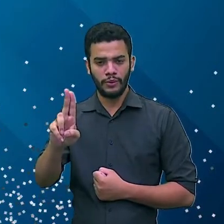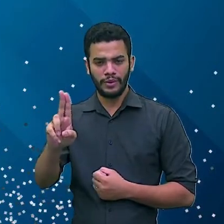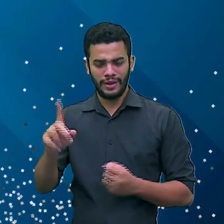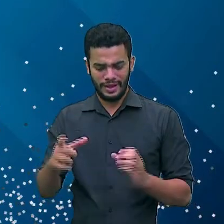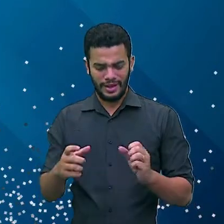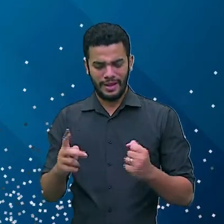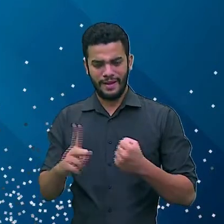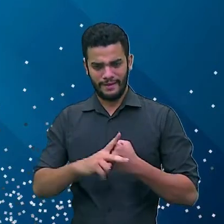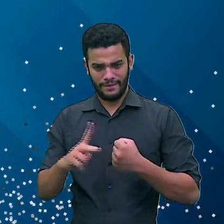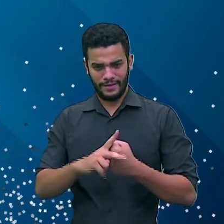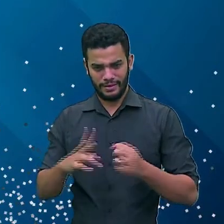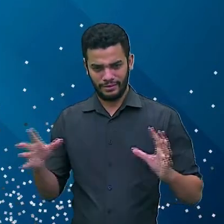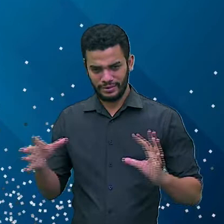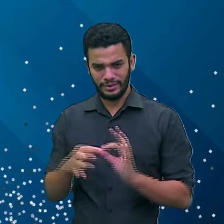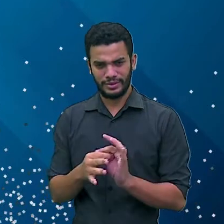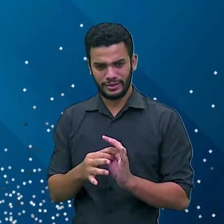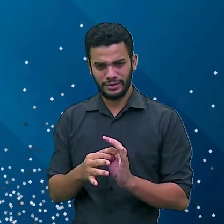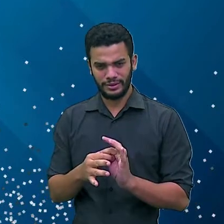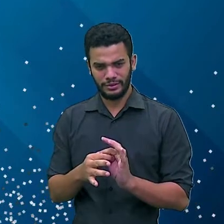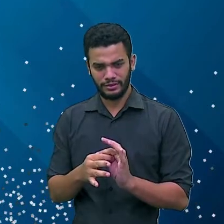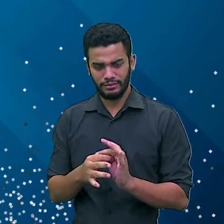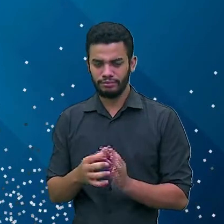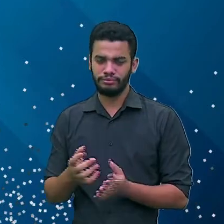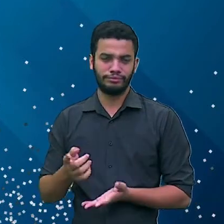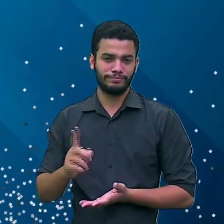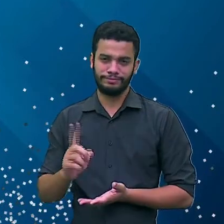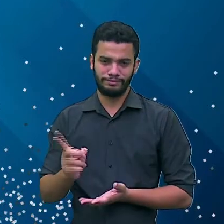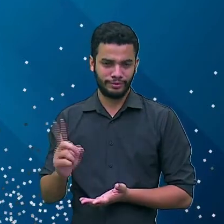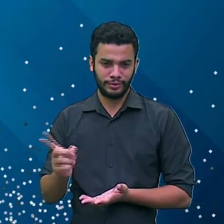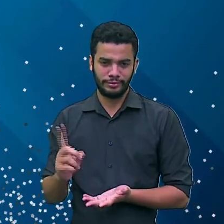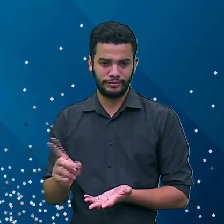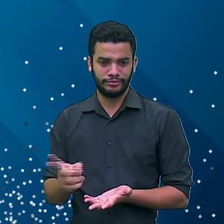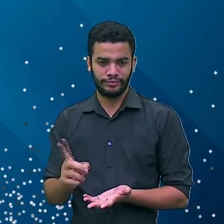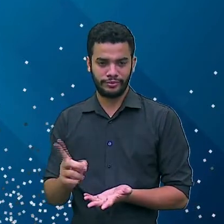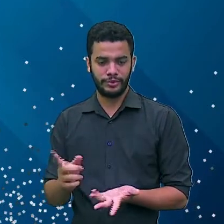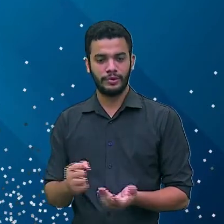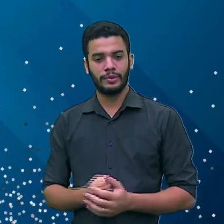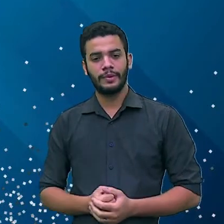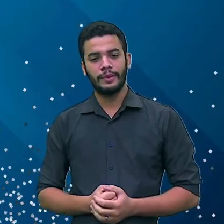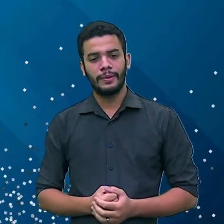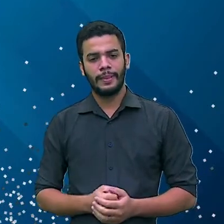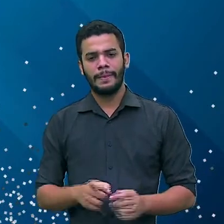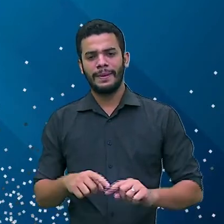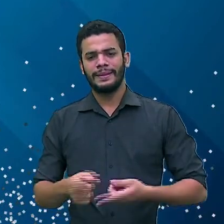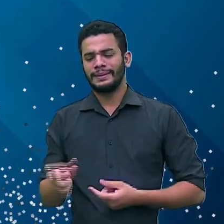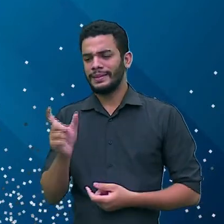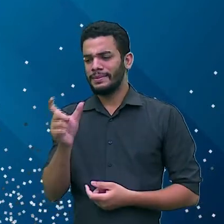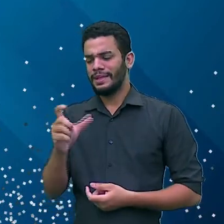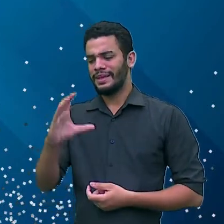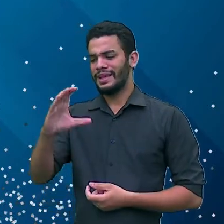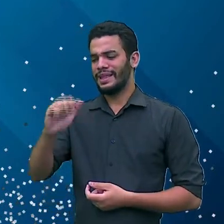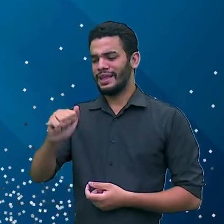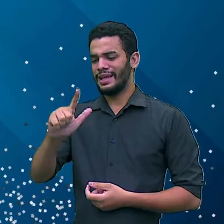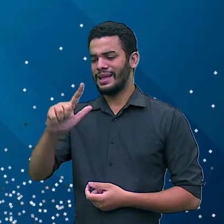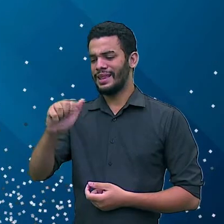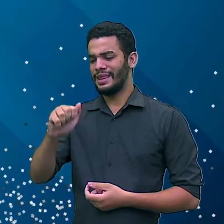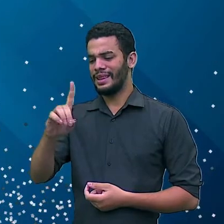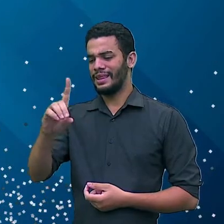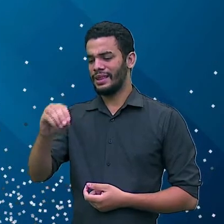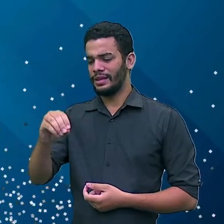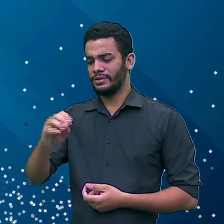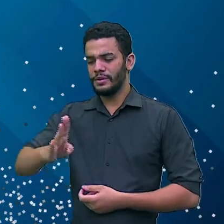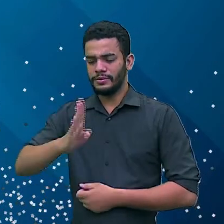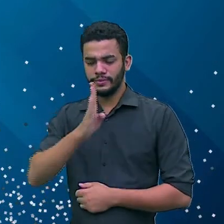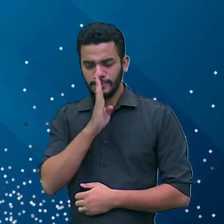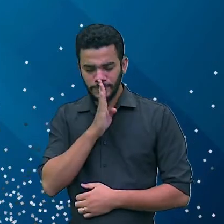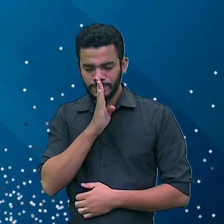aluno ouviu. E calado? Calado se trata de um adjetivo, muito bem. Se é